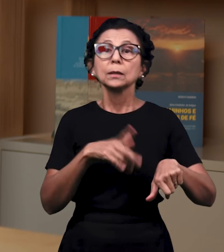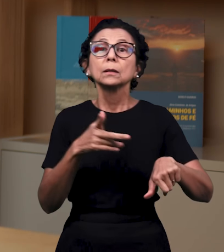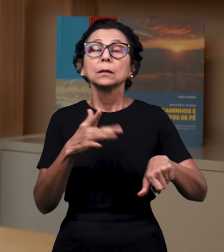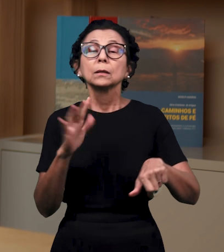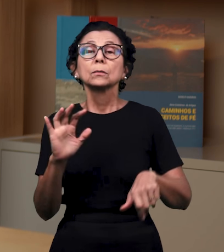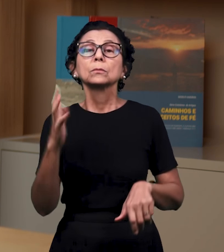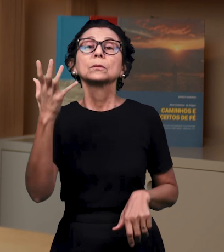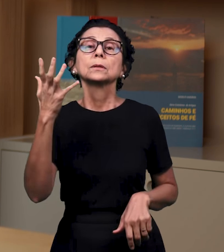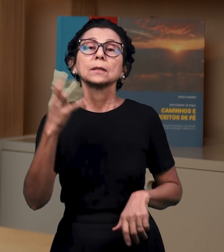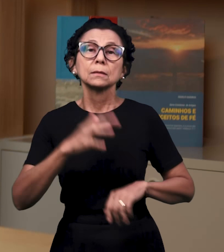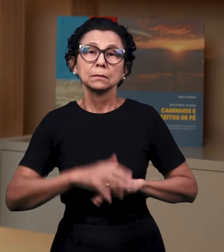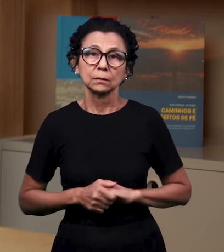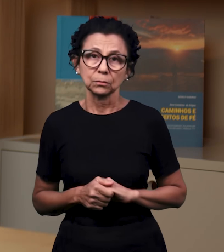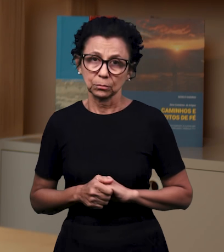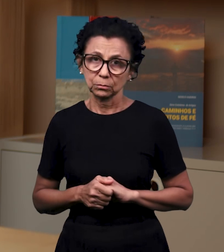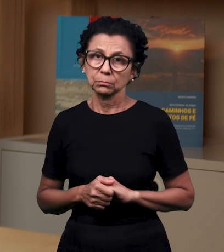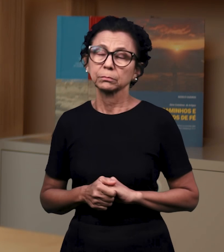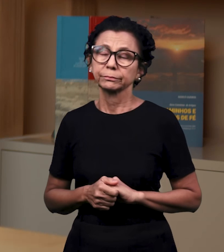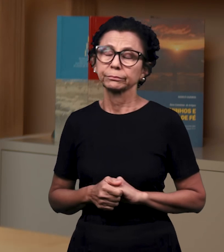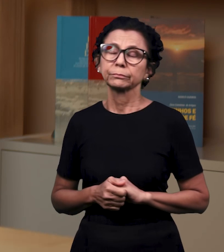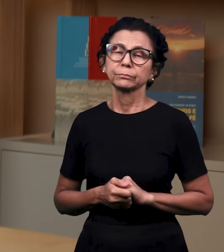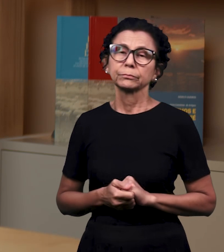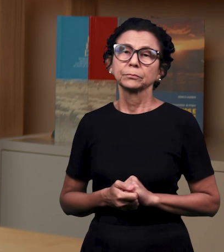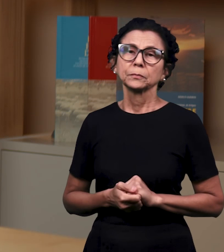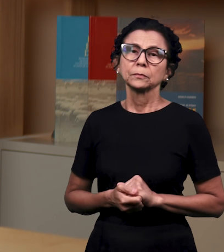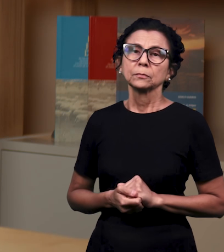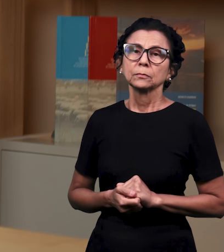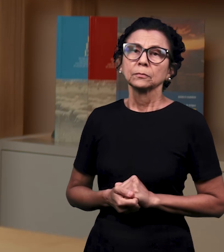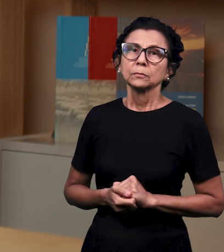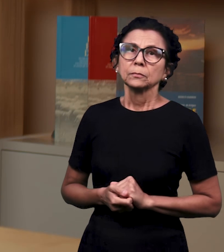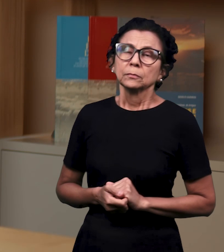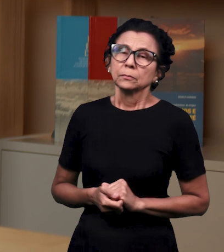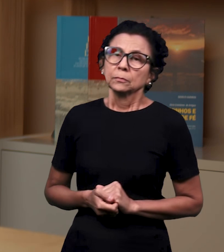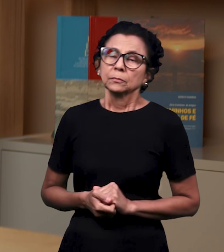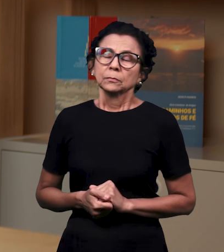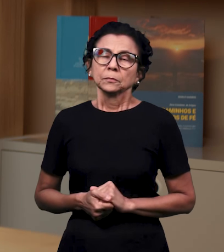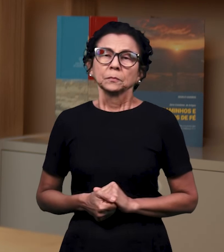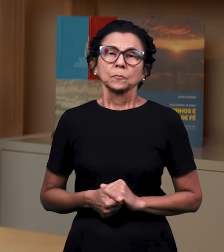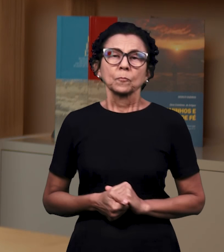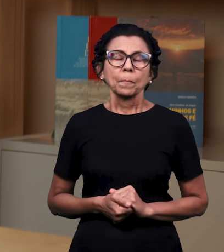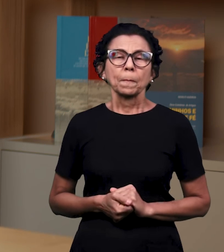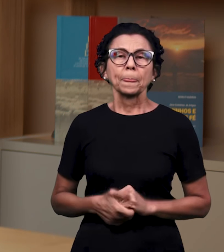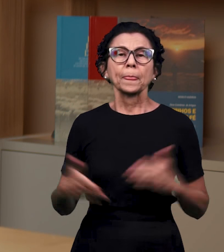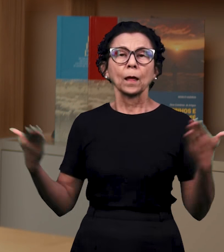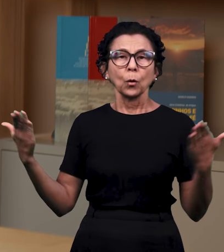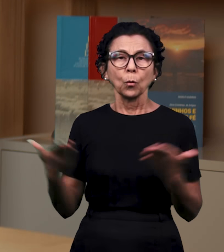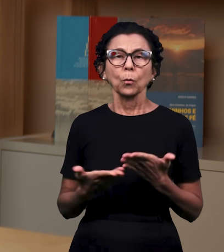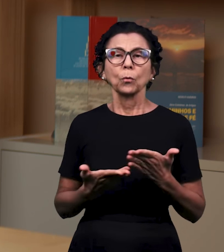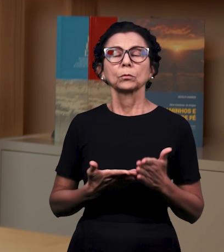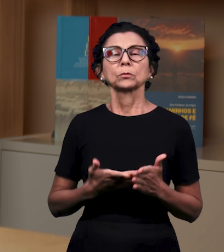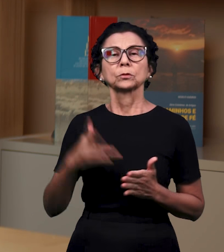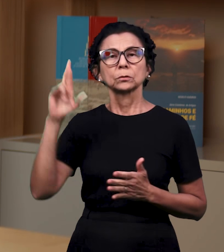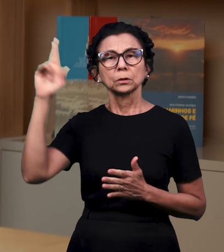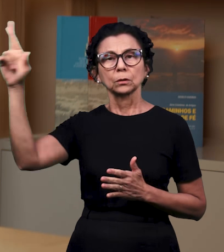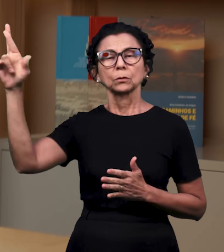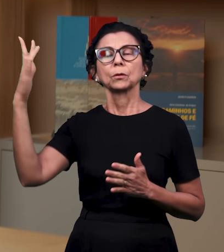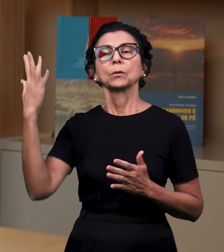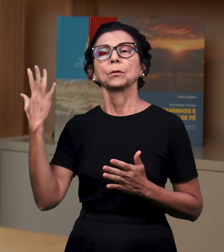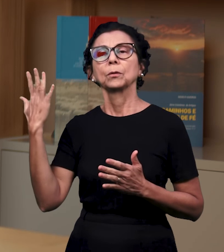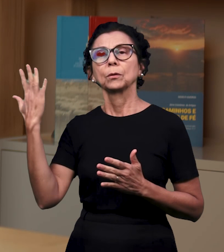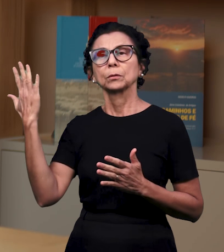que eles estavam ali vivendo. Então, essas trombetas são os sinais de Deus, né? Na nossa vida, no nosso meio, na